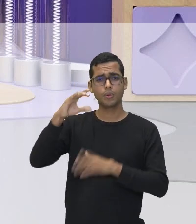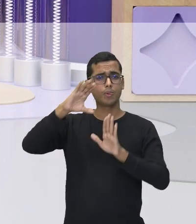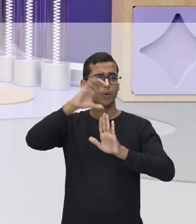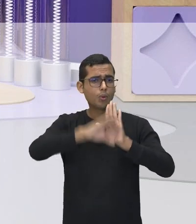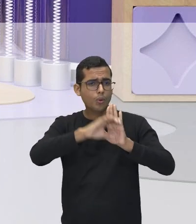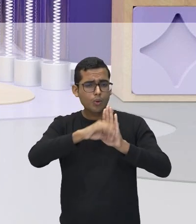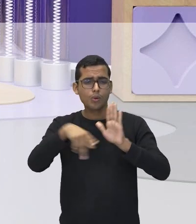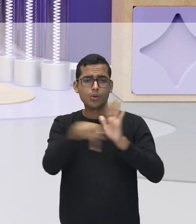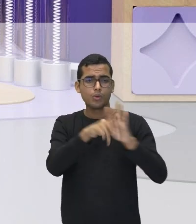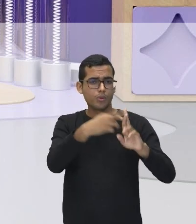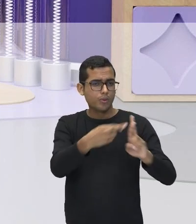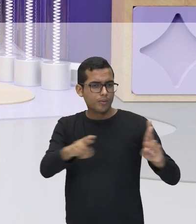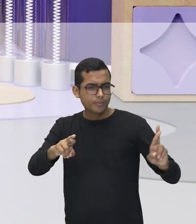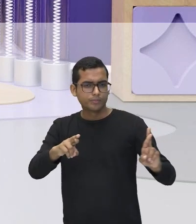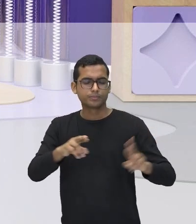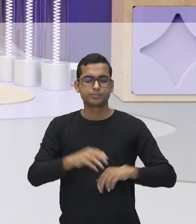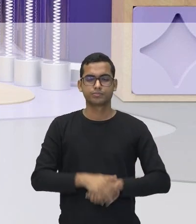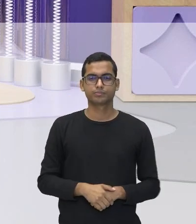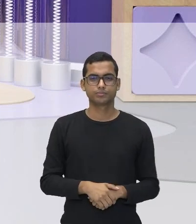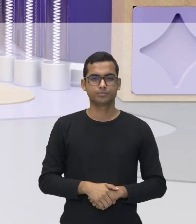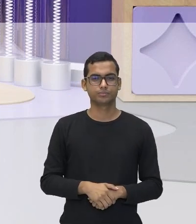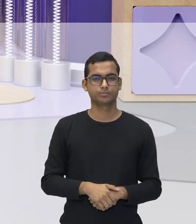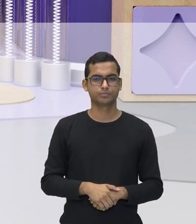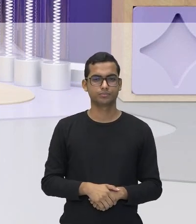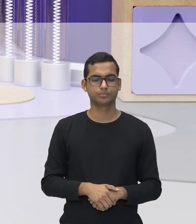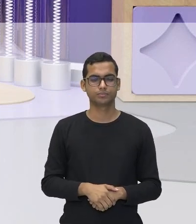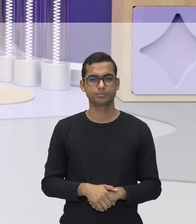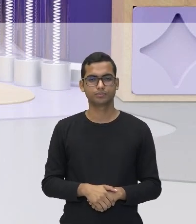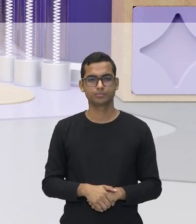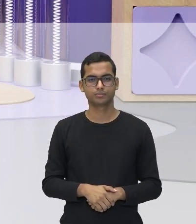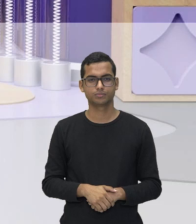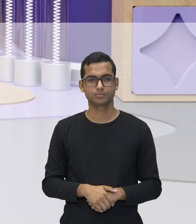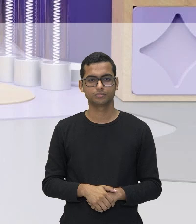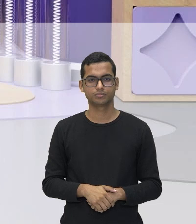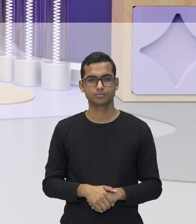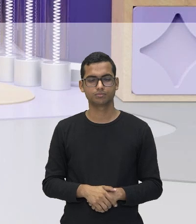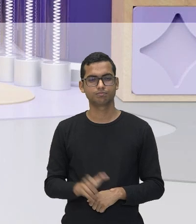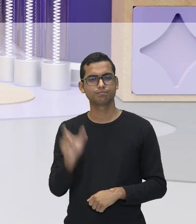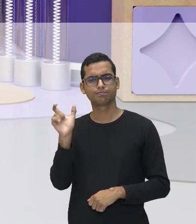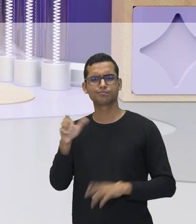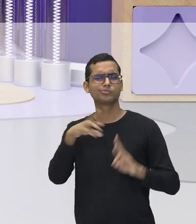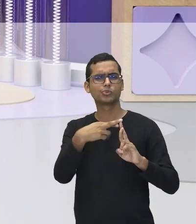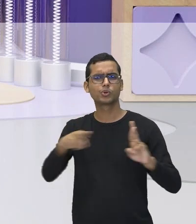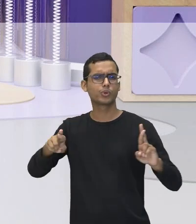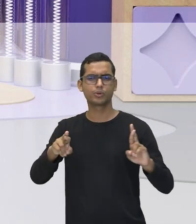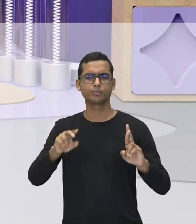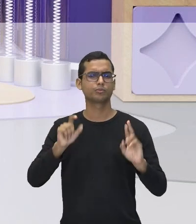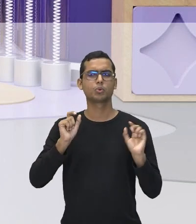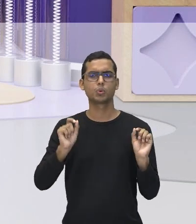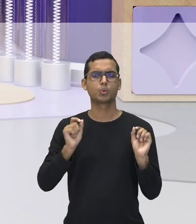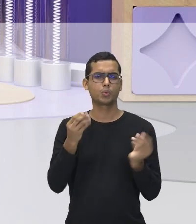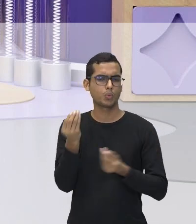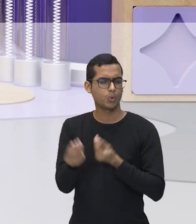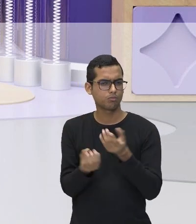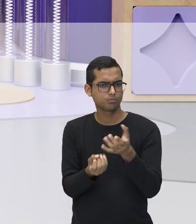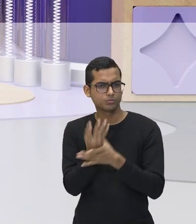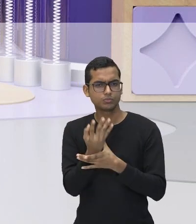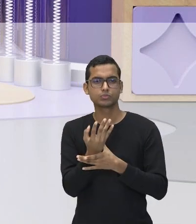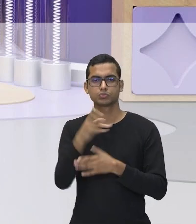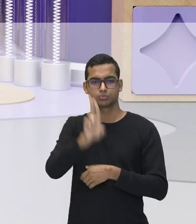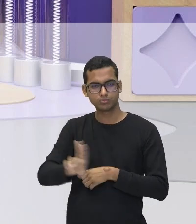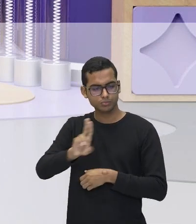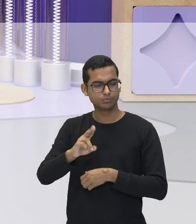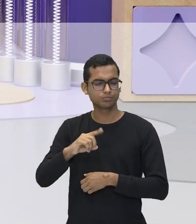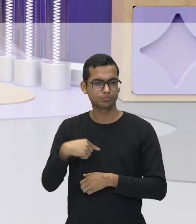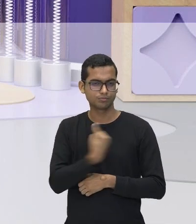conceito de religião. Vamos ver de onde vem esta palavra, religião, tão usada por todos